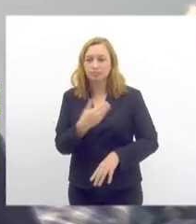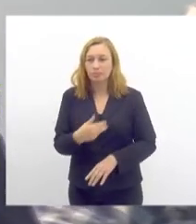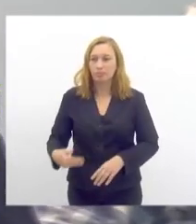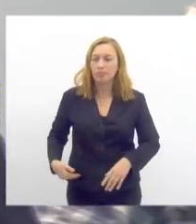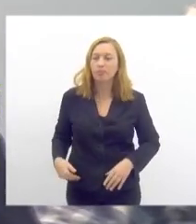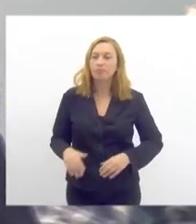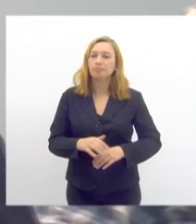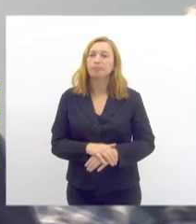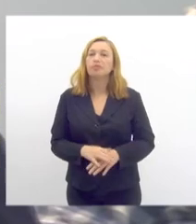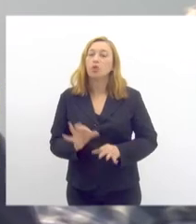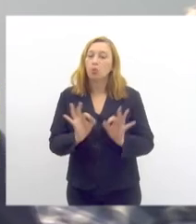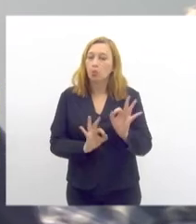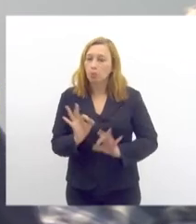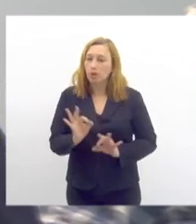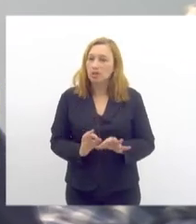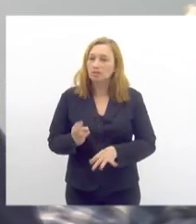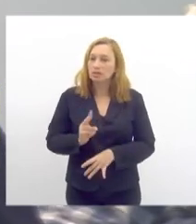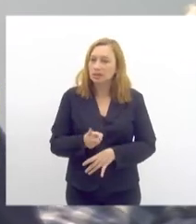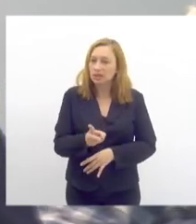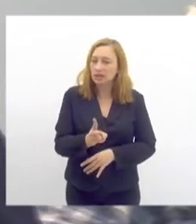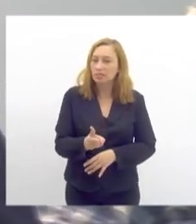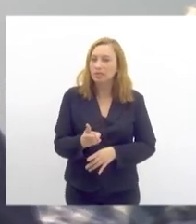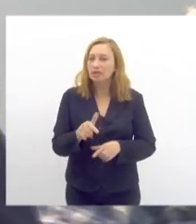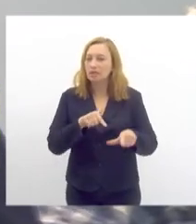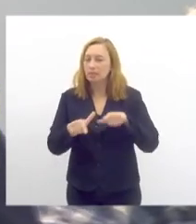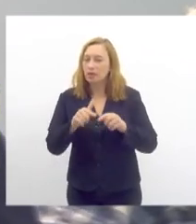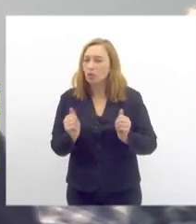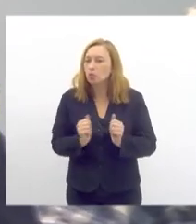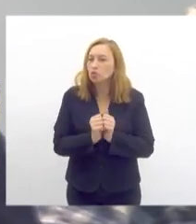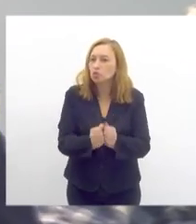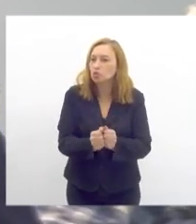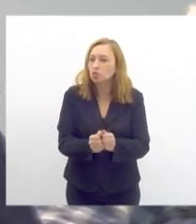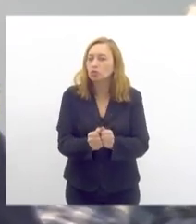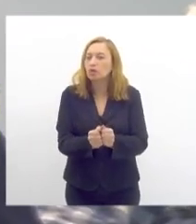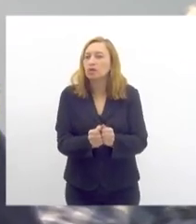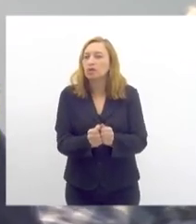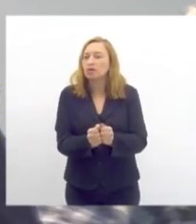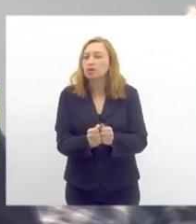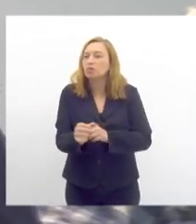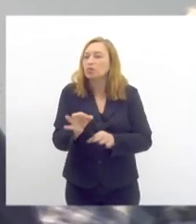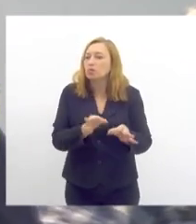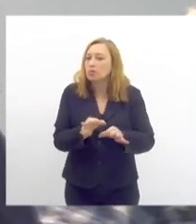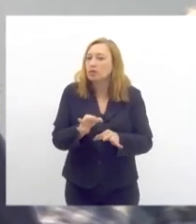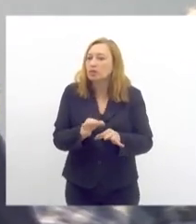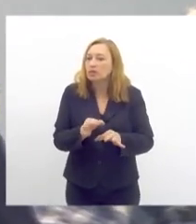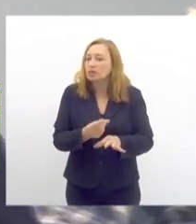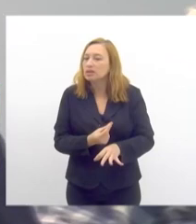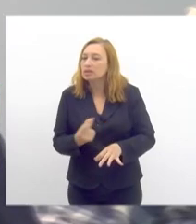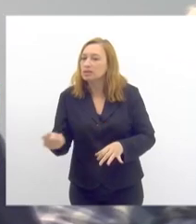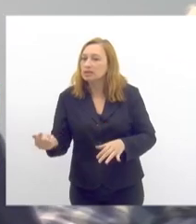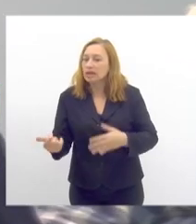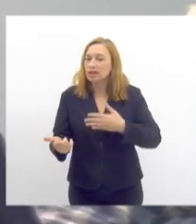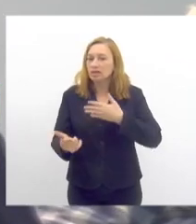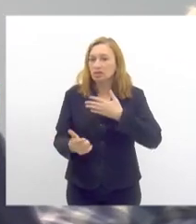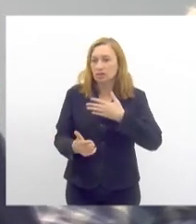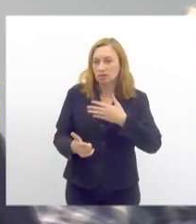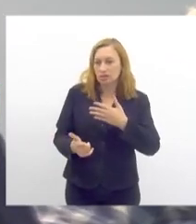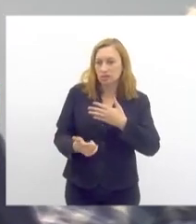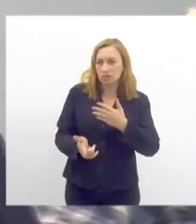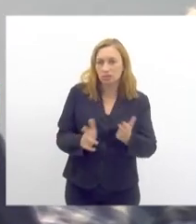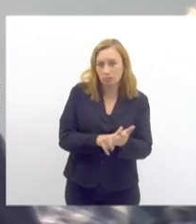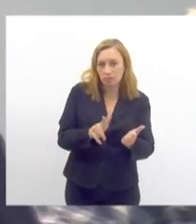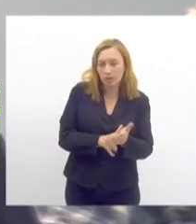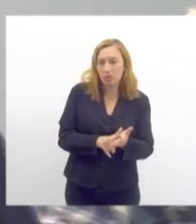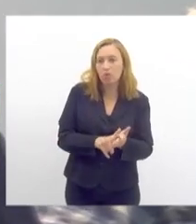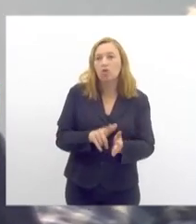O plano, a gente sempre trabalhou em conjunto para que o plano saísse do papel. O Igor e